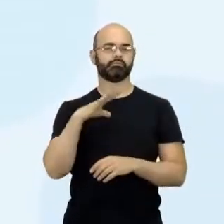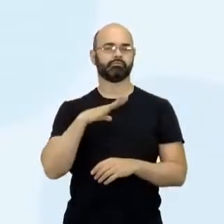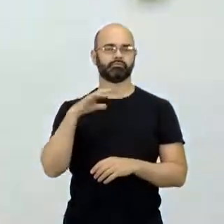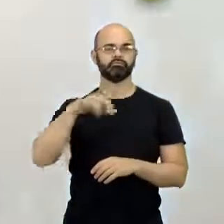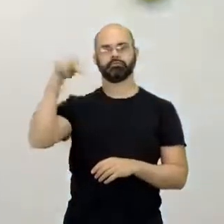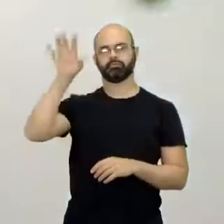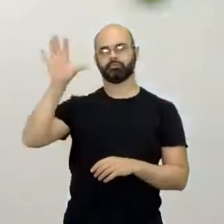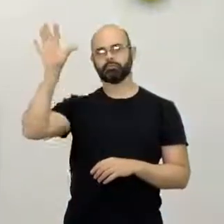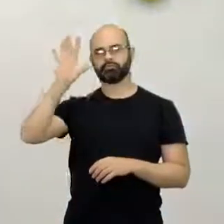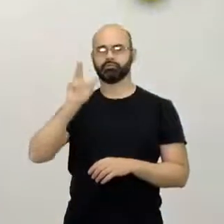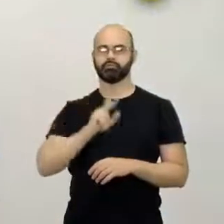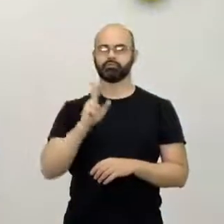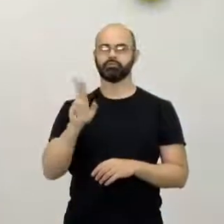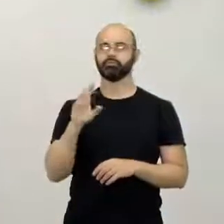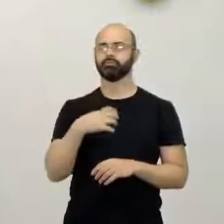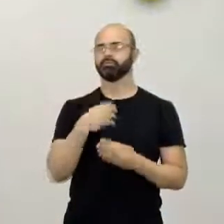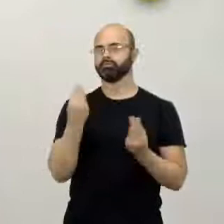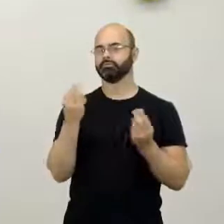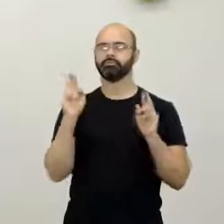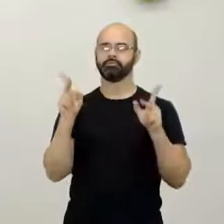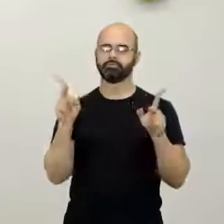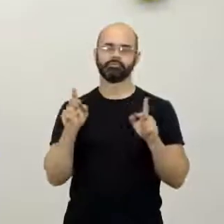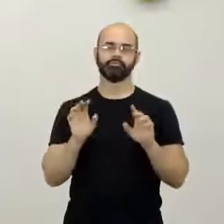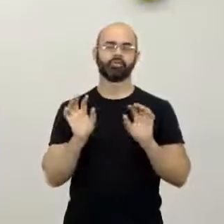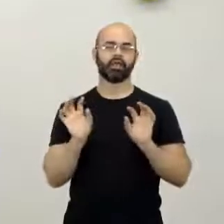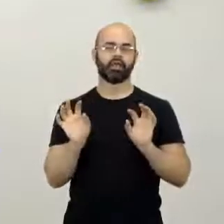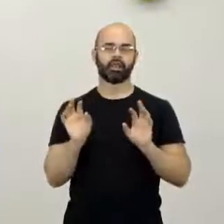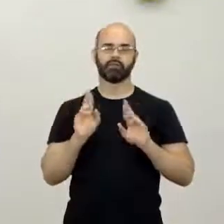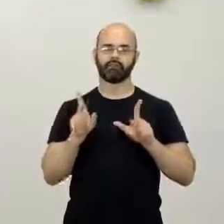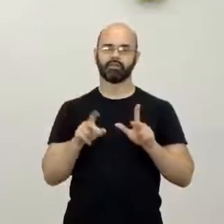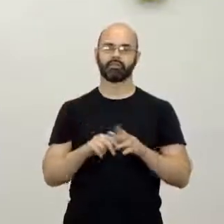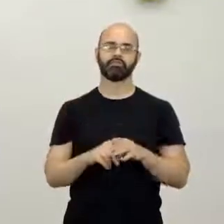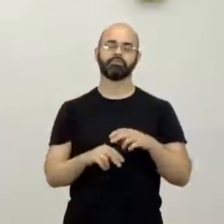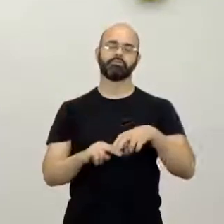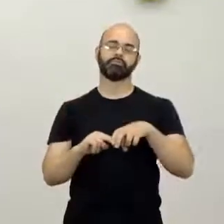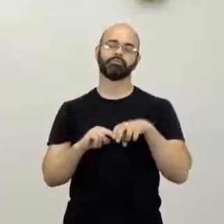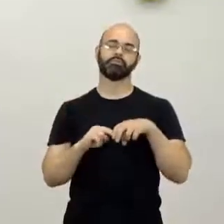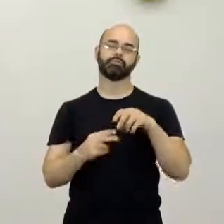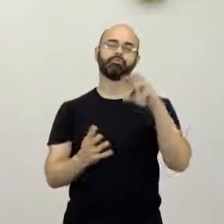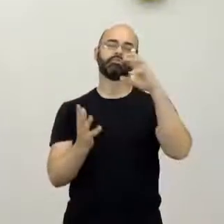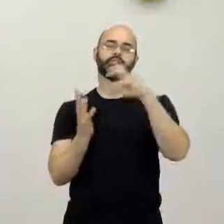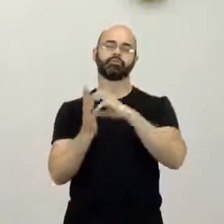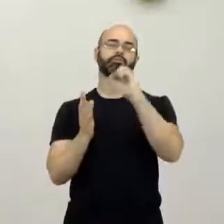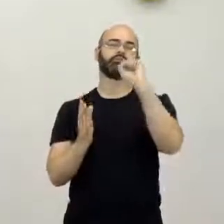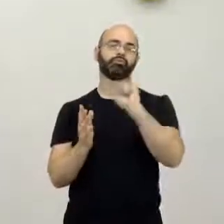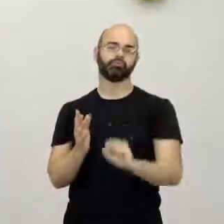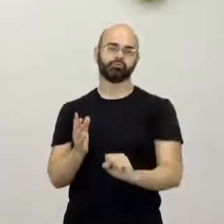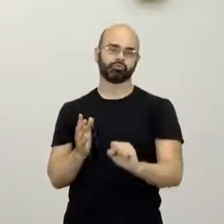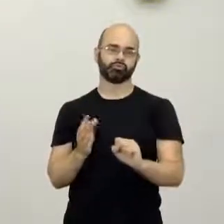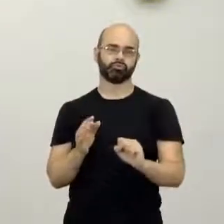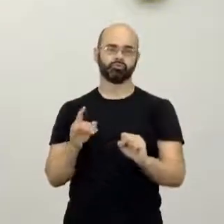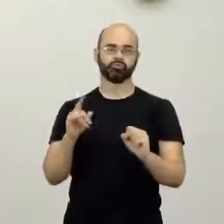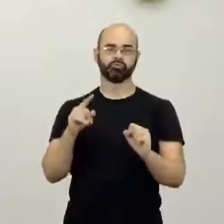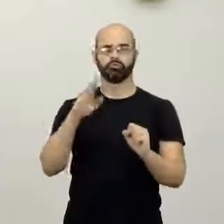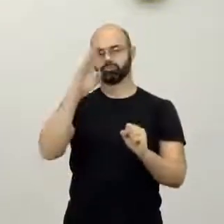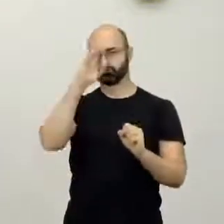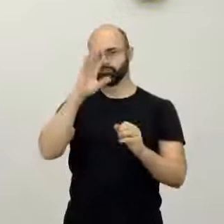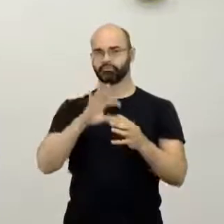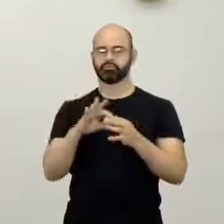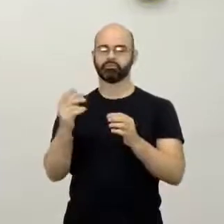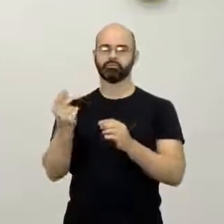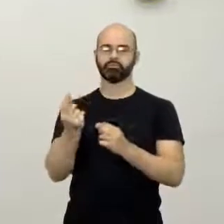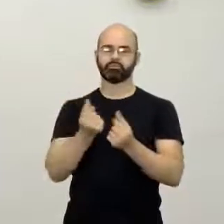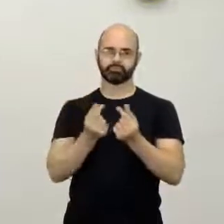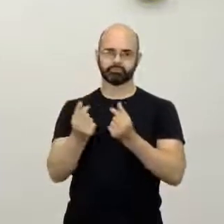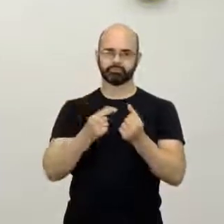mas tem características diferentes. Então, por isso que o Centro-Sul é considerado o eixo central da